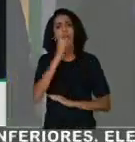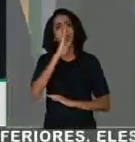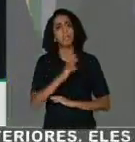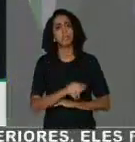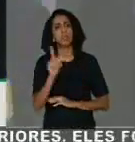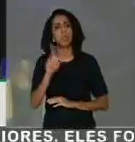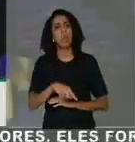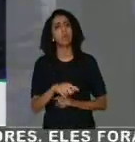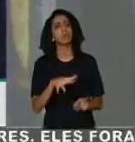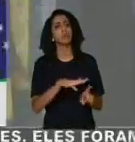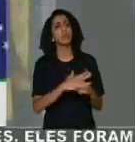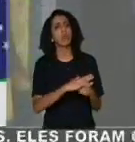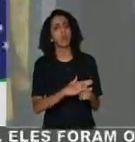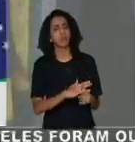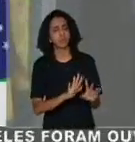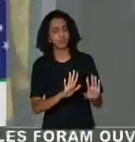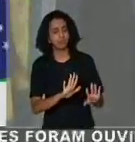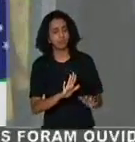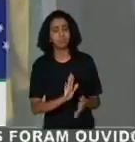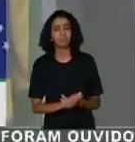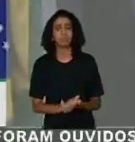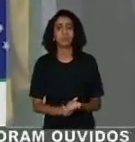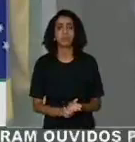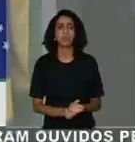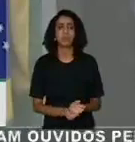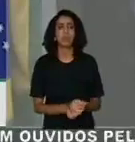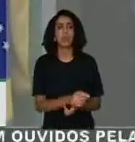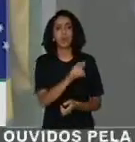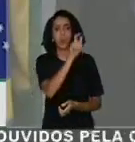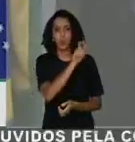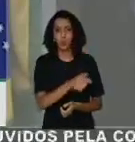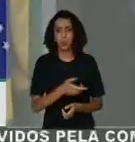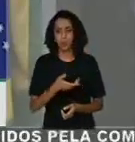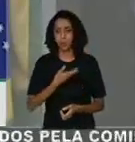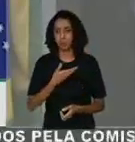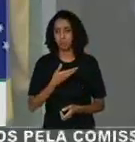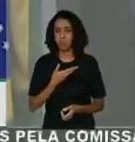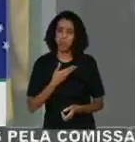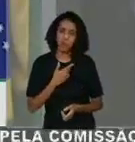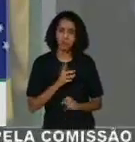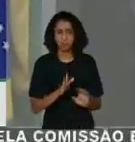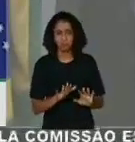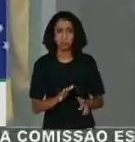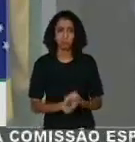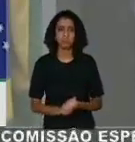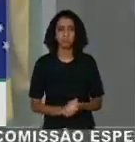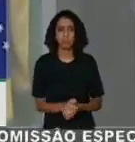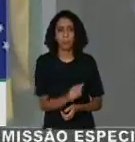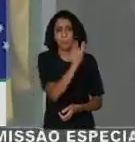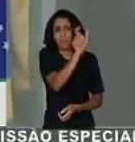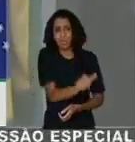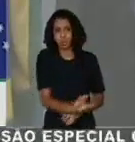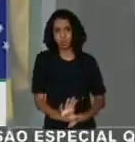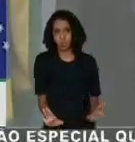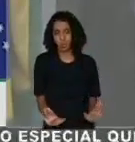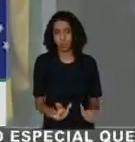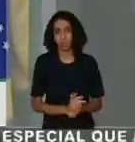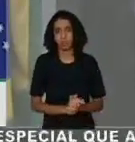E um amigo meu não, uma pessoa, se me permite, um